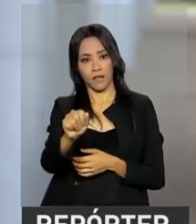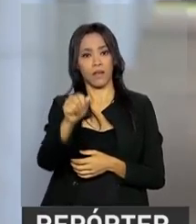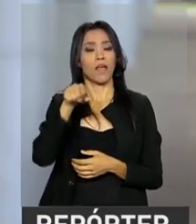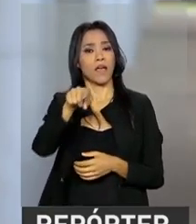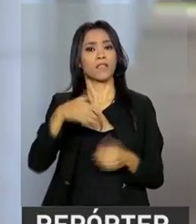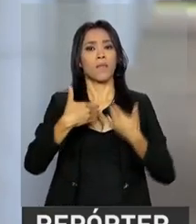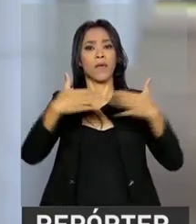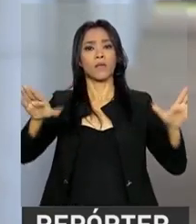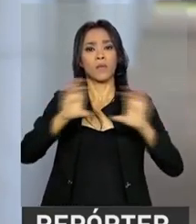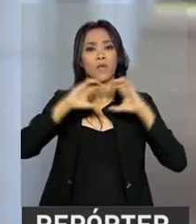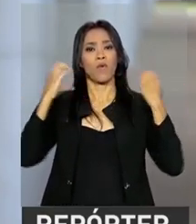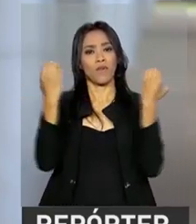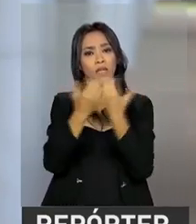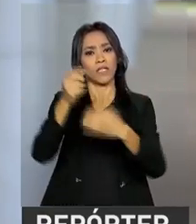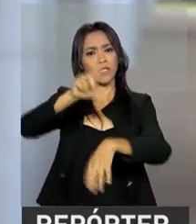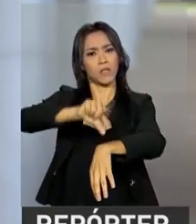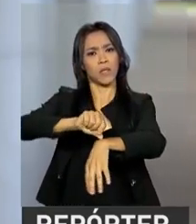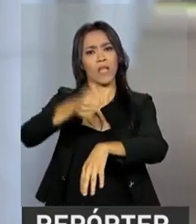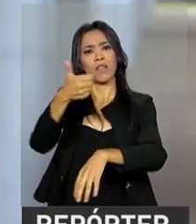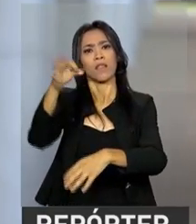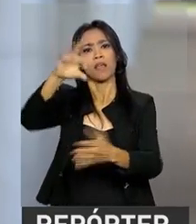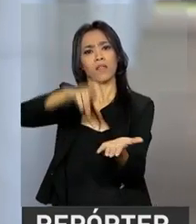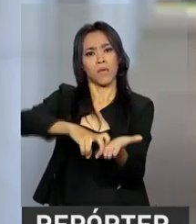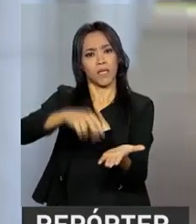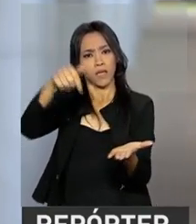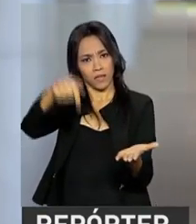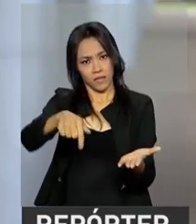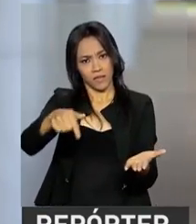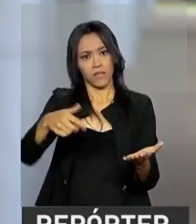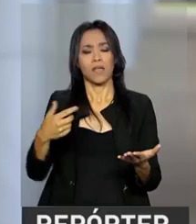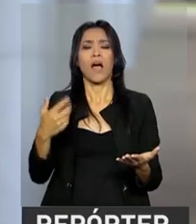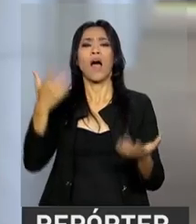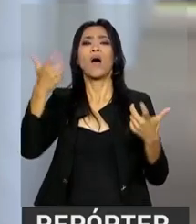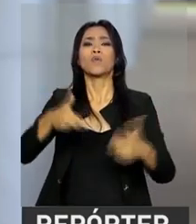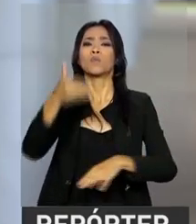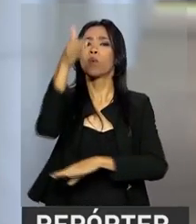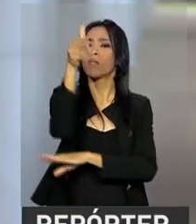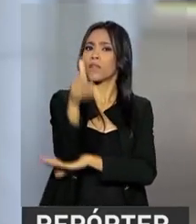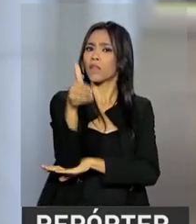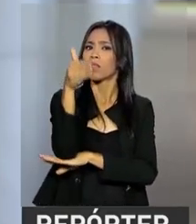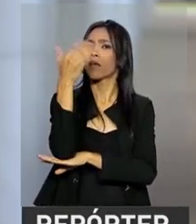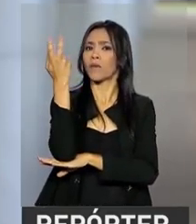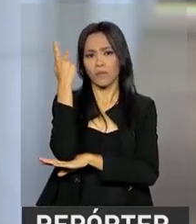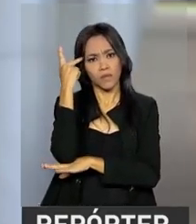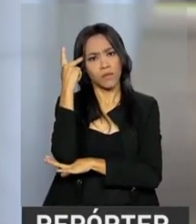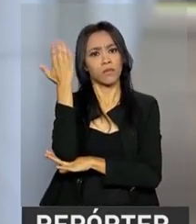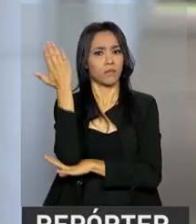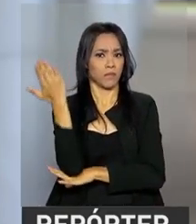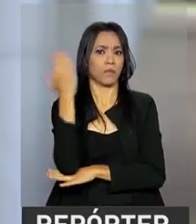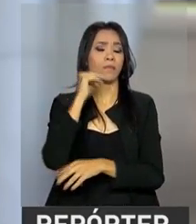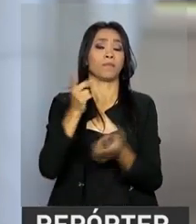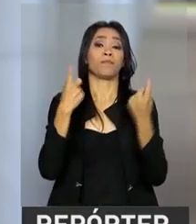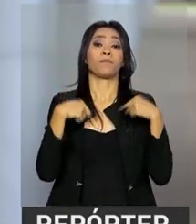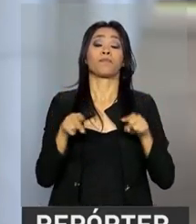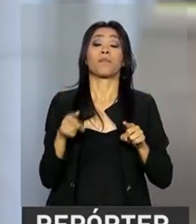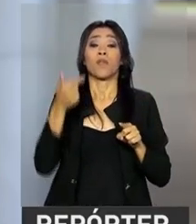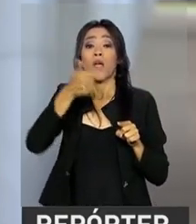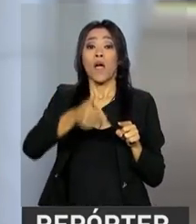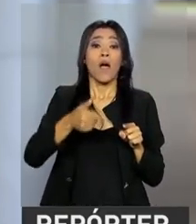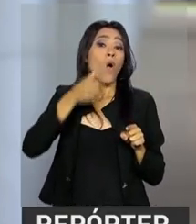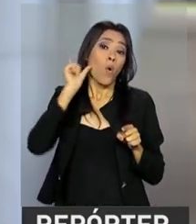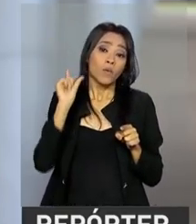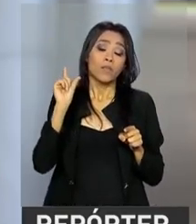conferência portanto tá marcada paraas 10 horas da manhã acontece em um hotel lá na capital paulista Leandro e ontem o